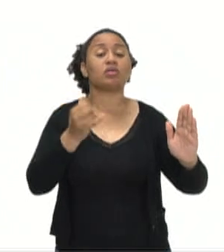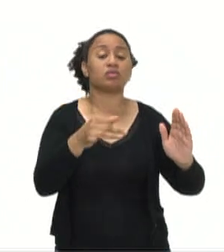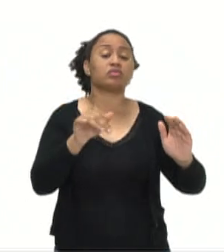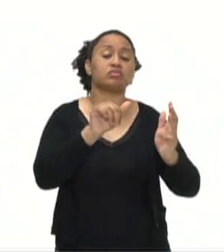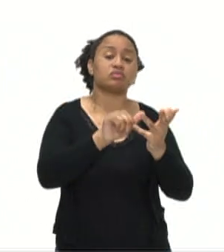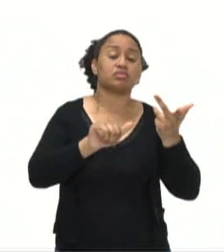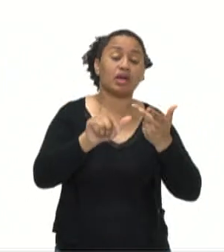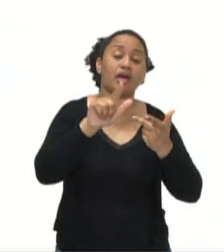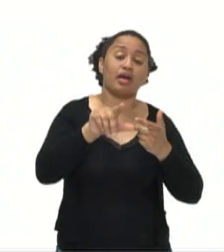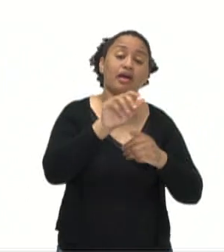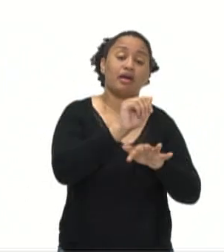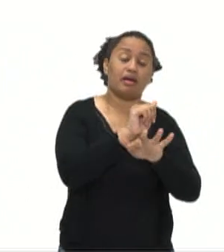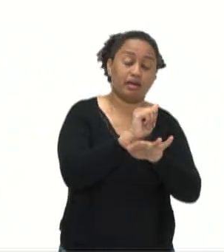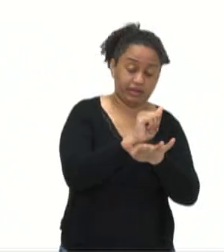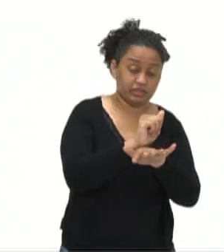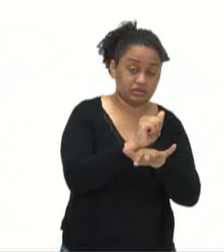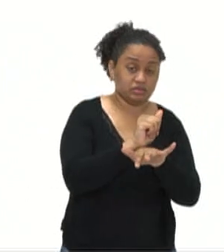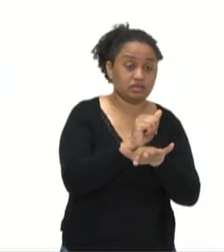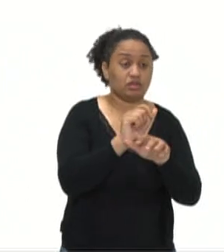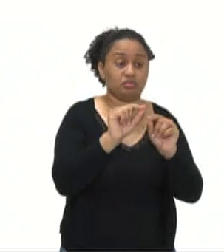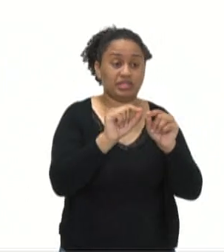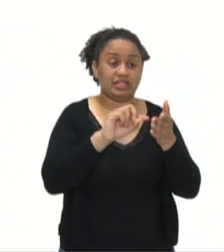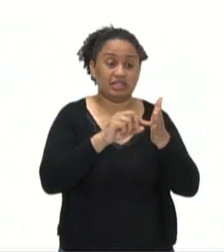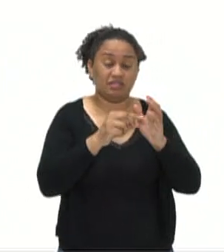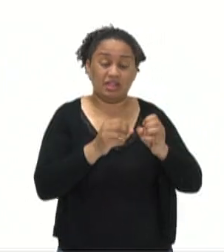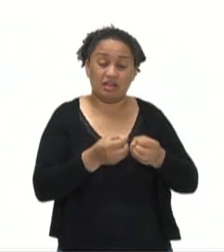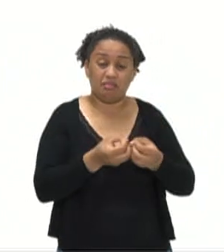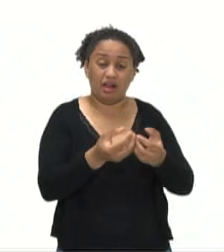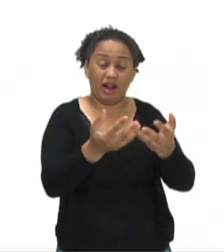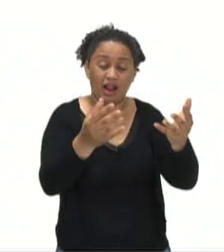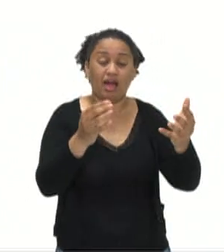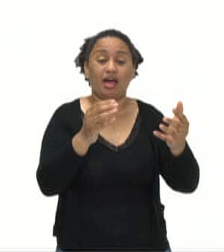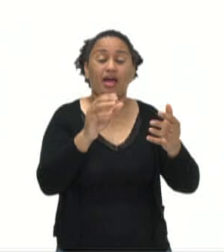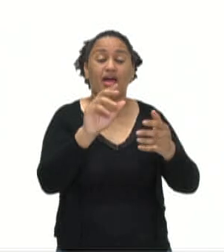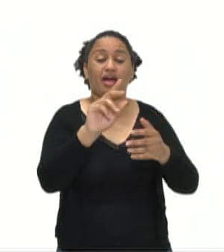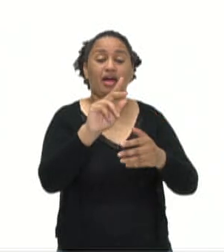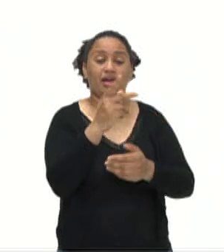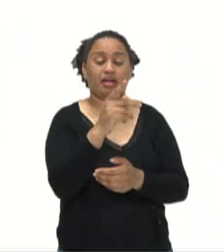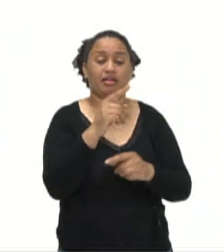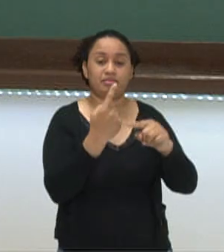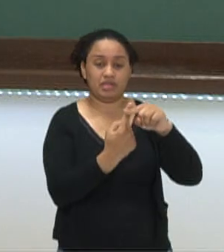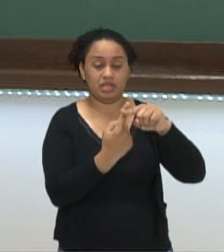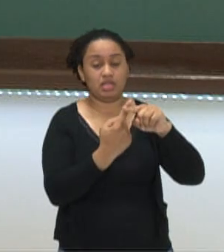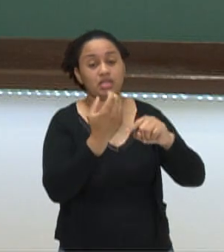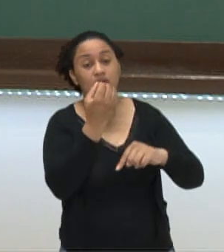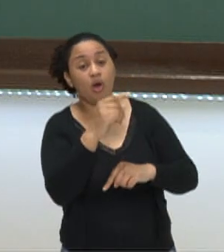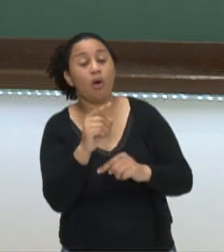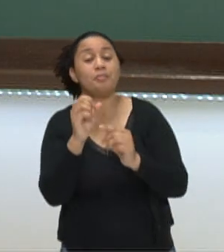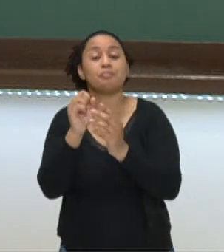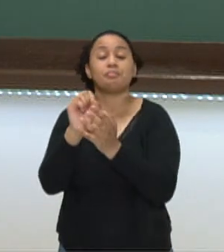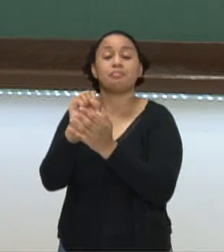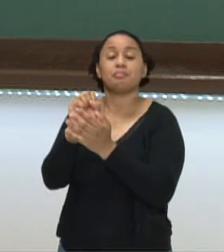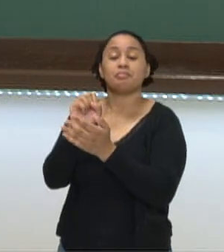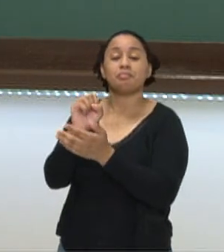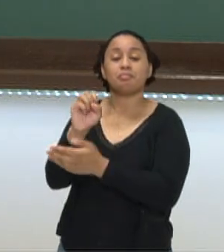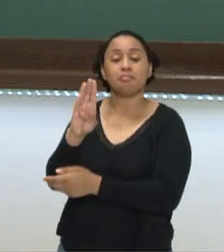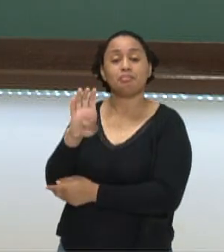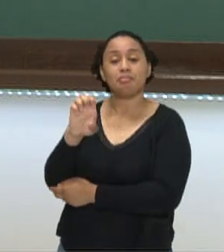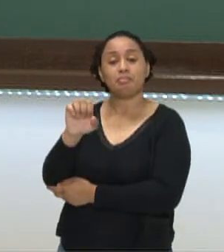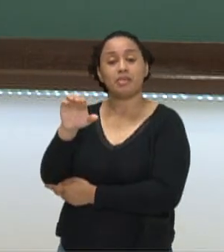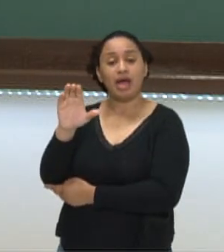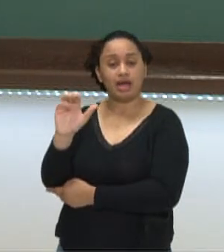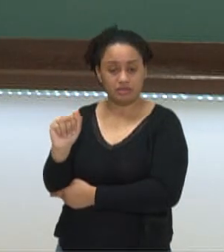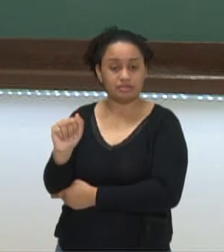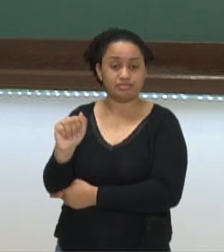substância é ácida, quer dizer que ela libera muitos H+, ou o quanto ela é básica, tá? E